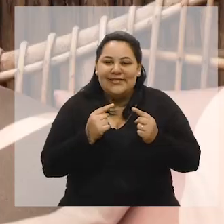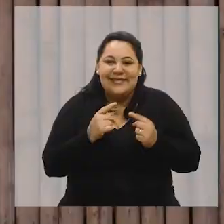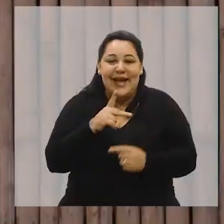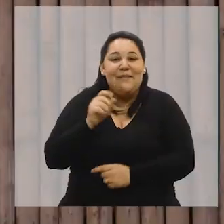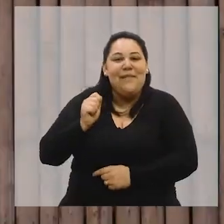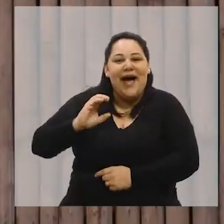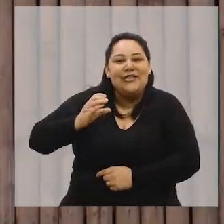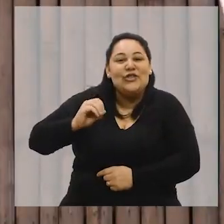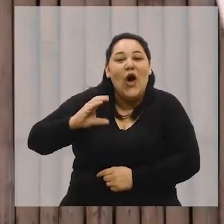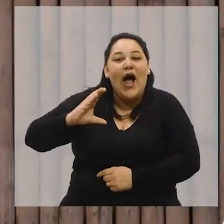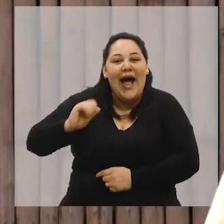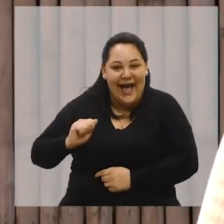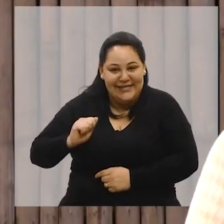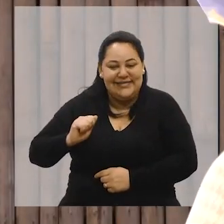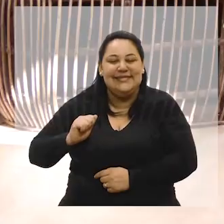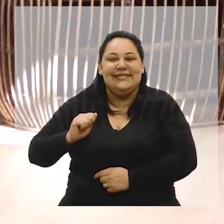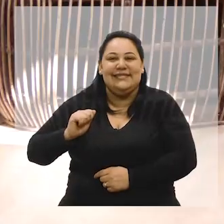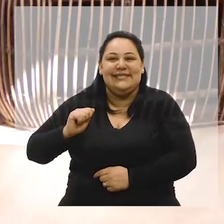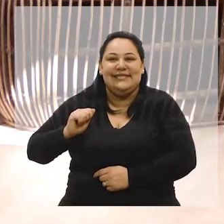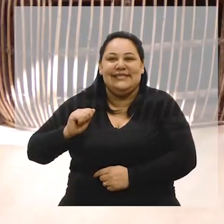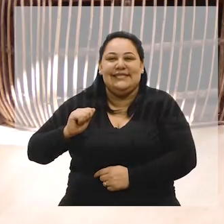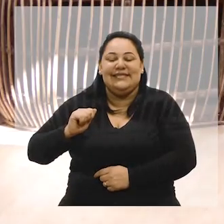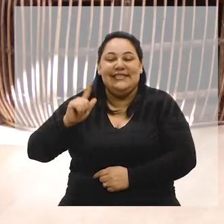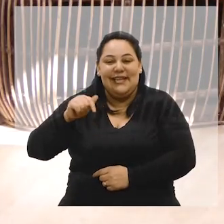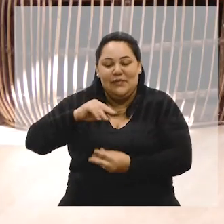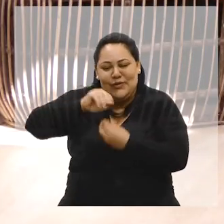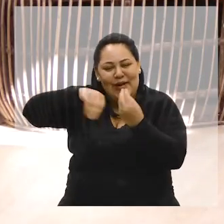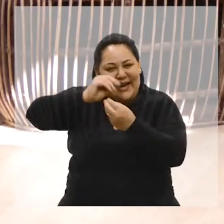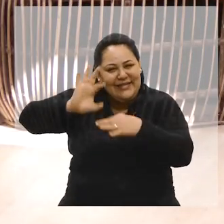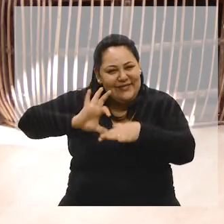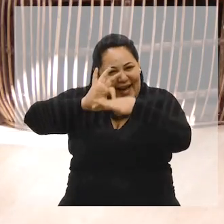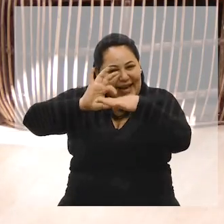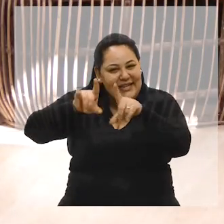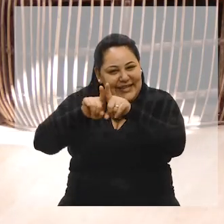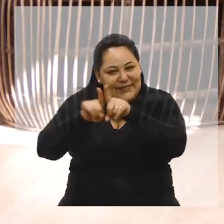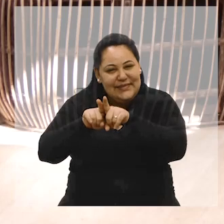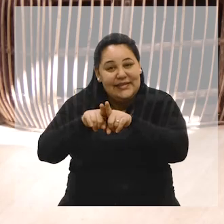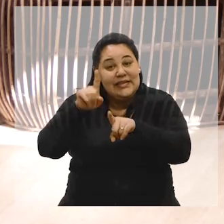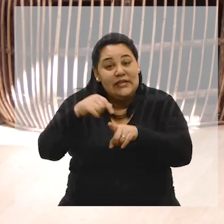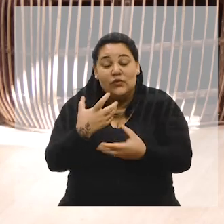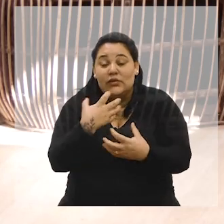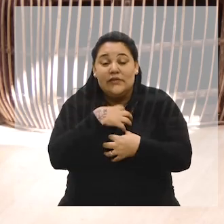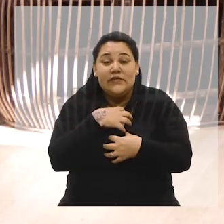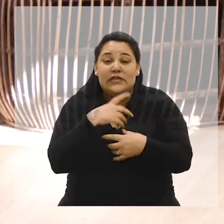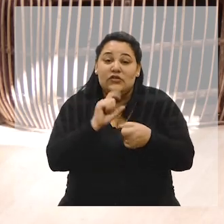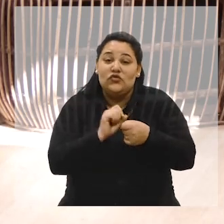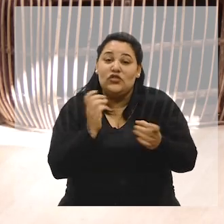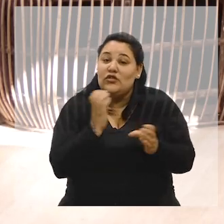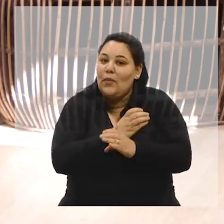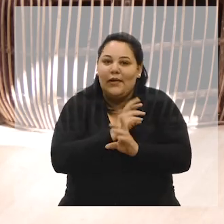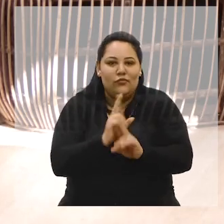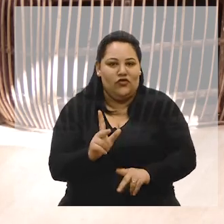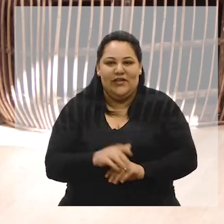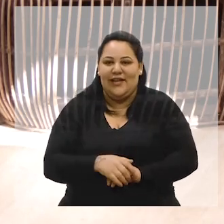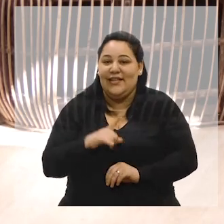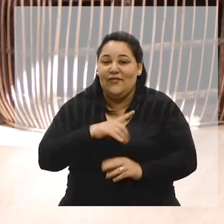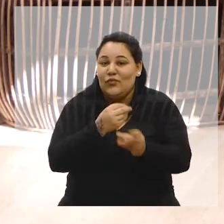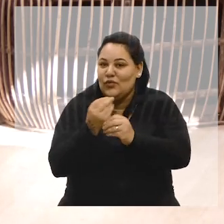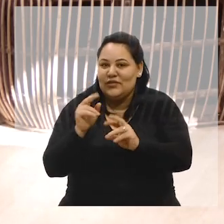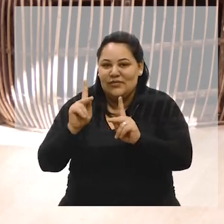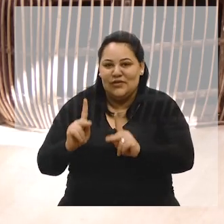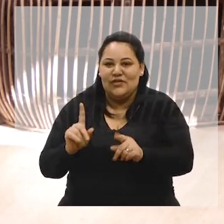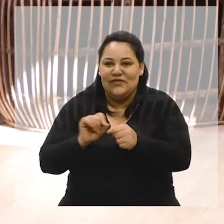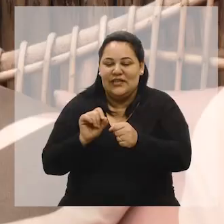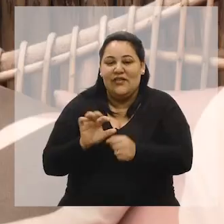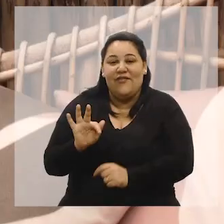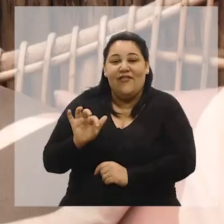jeito. A paçoca de pinhão. Assim. A paçoca de pinhão, o pinhão na chapa, isso aqui. E eu queria trazê-lo de uma maneira completamente diferente. E aí depois já teve muita gente